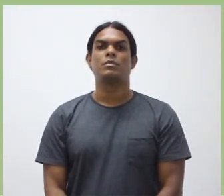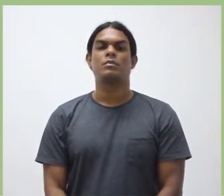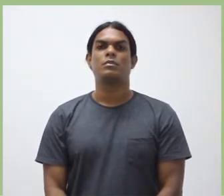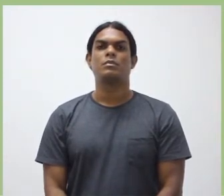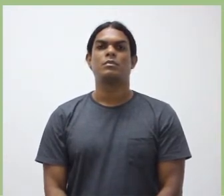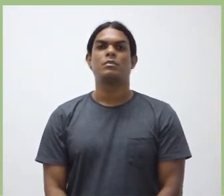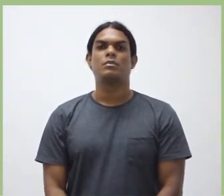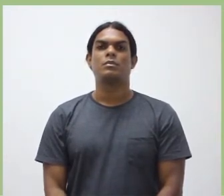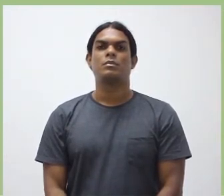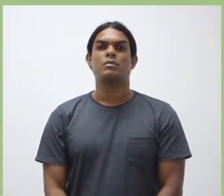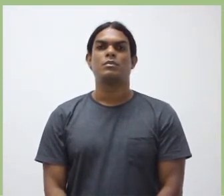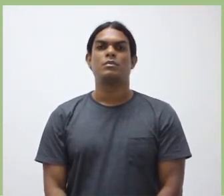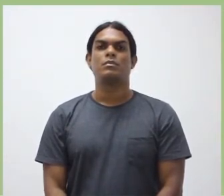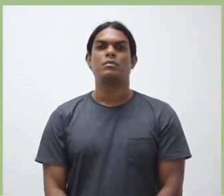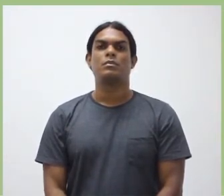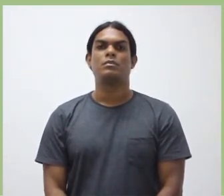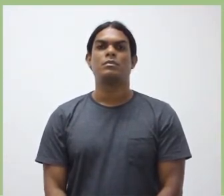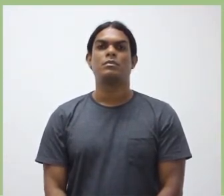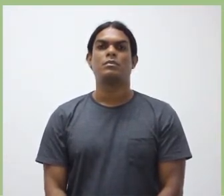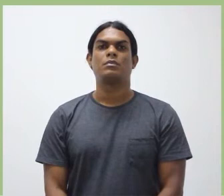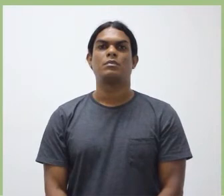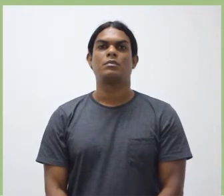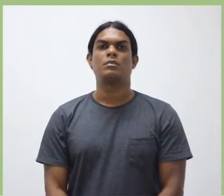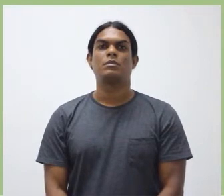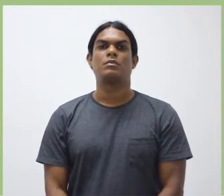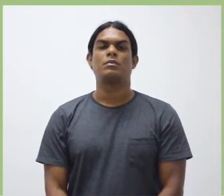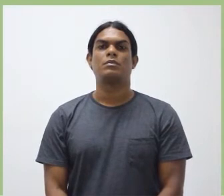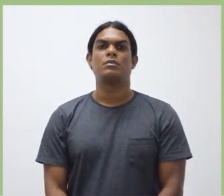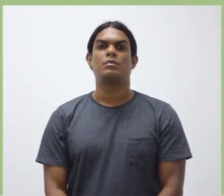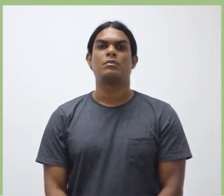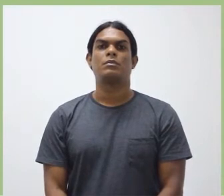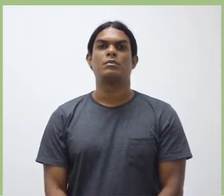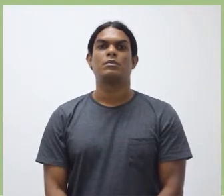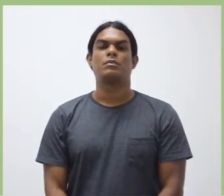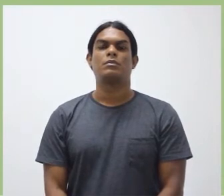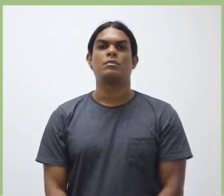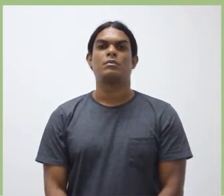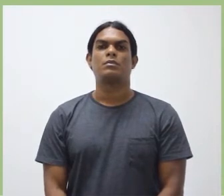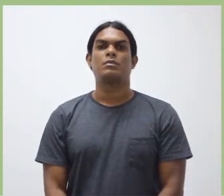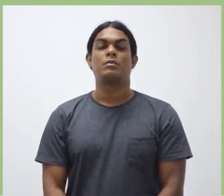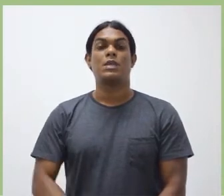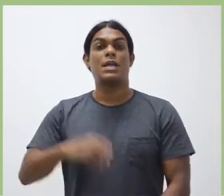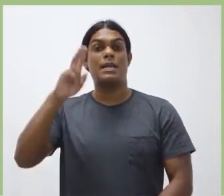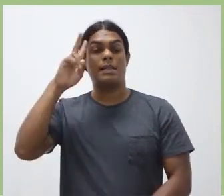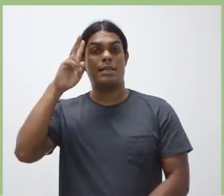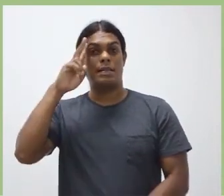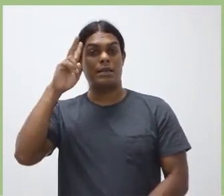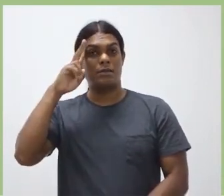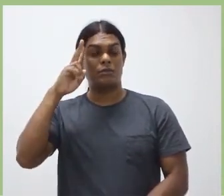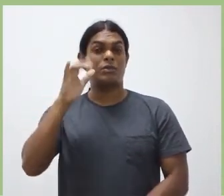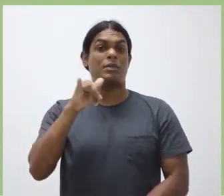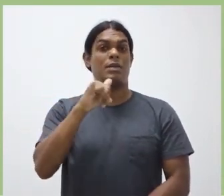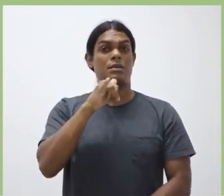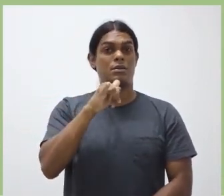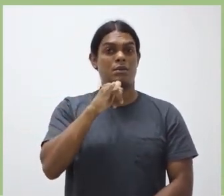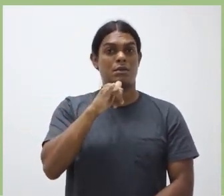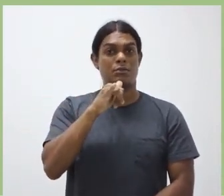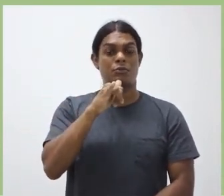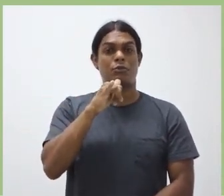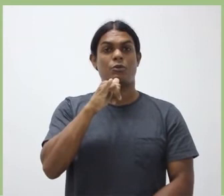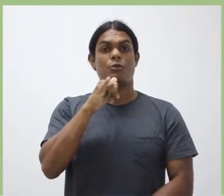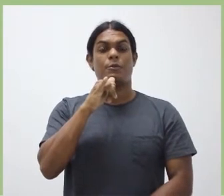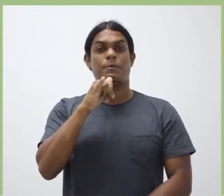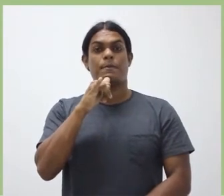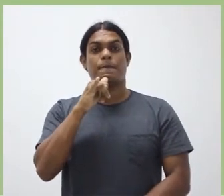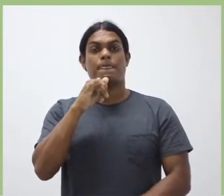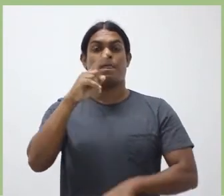em condições atuais, se aproxima de R$ 5.400. Lembre-se que estamos falando de um exemplo de uma carga de